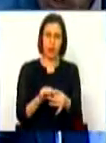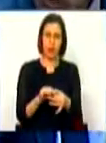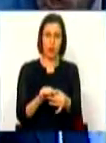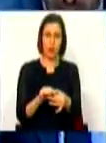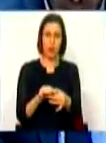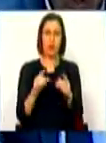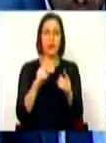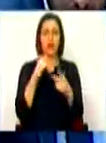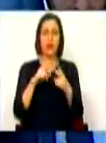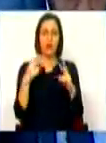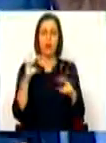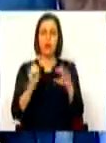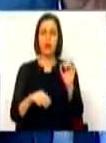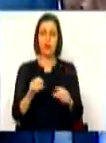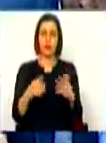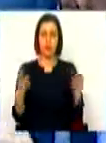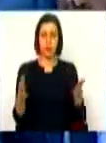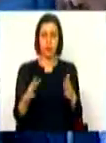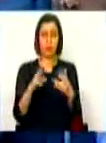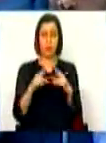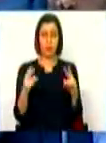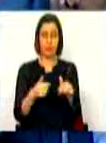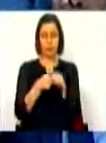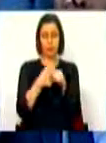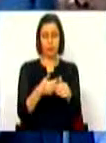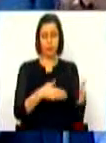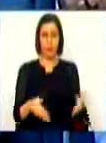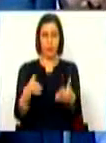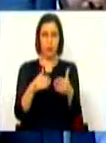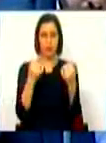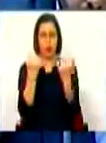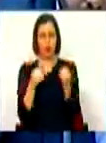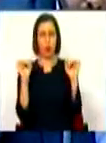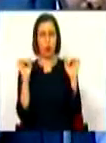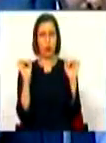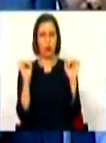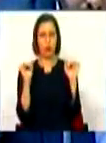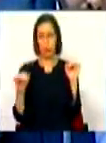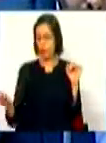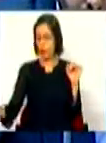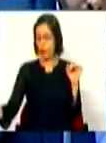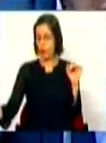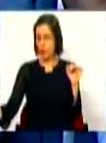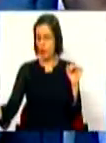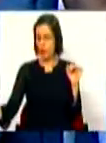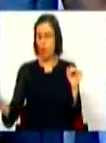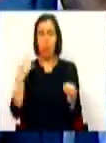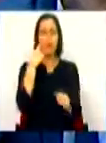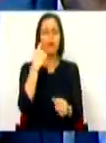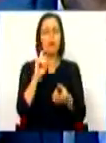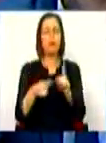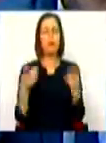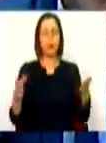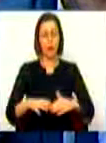que acontece nas autarquias, que segue um caminho autónomo... Quero terminar, Sr. Ministro, faz favor. Vou terminar. Verificamos